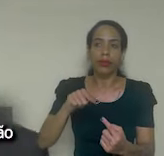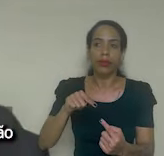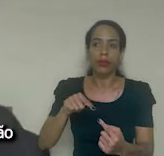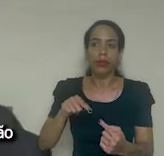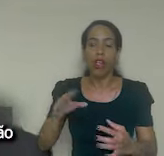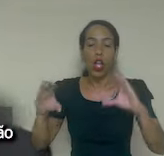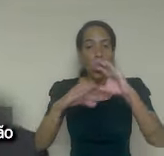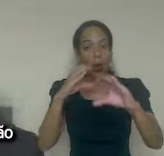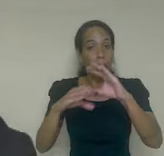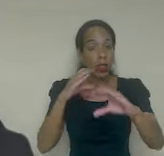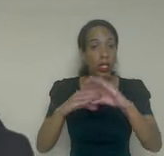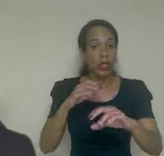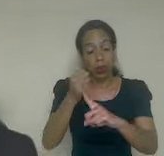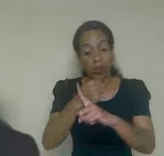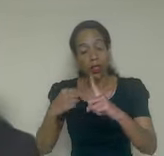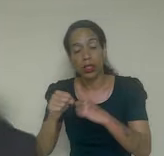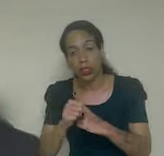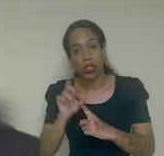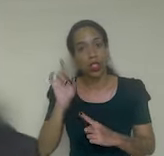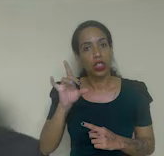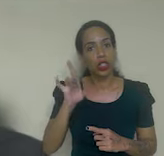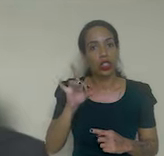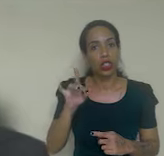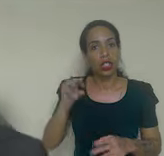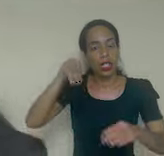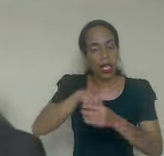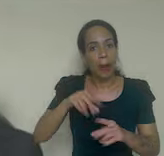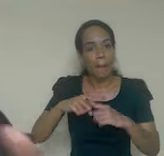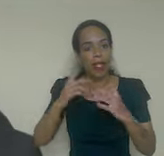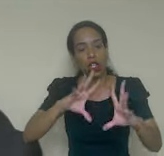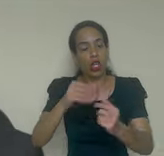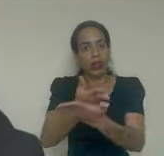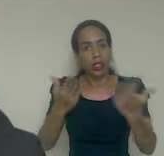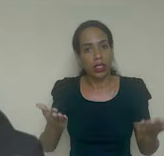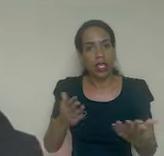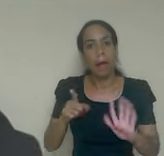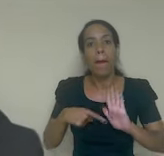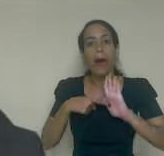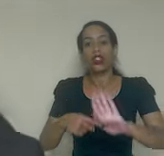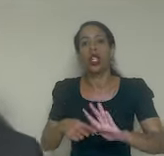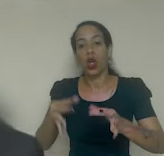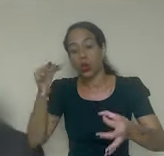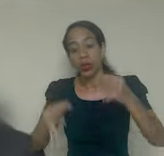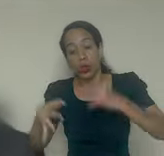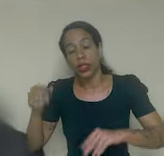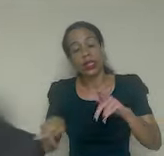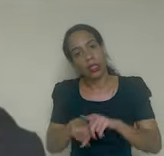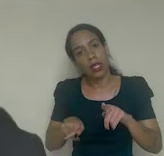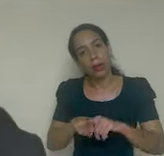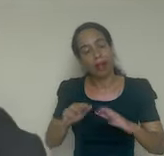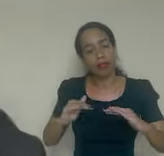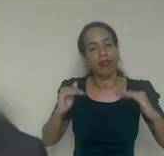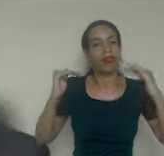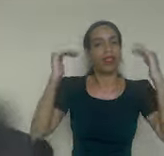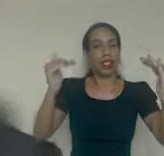esse canal de comunicação com a sociedade, não apenas interna corporis, né, mas para todo mundo, para mostrar que os juízes também eles vão